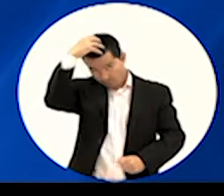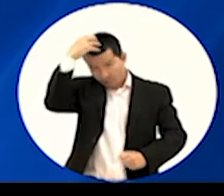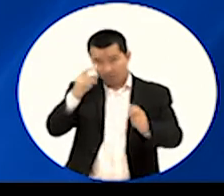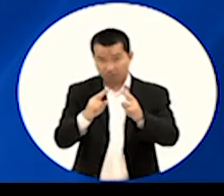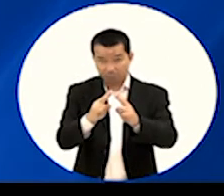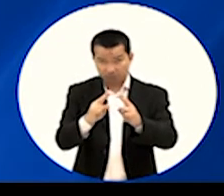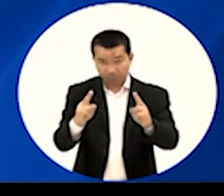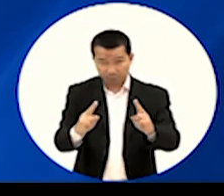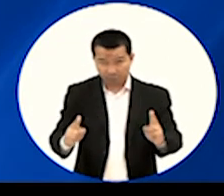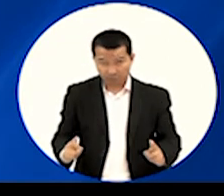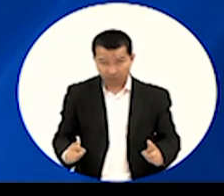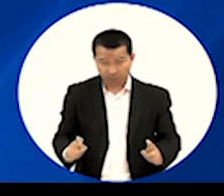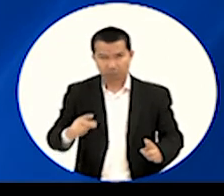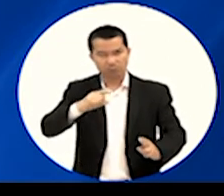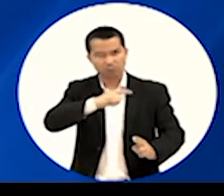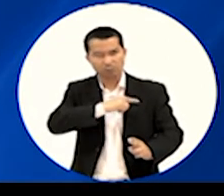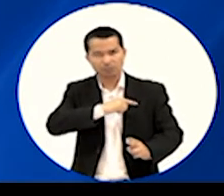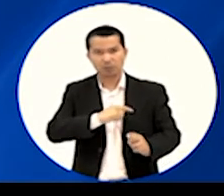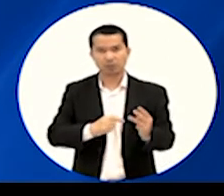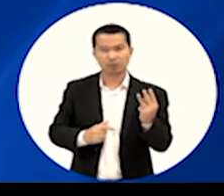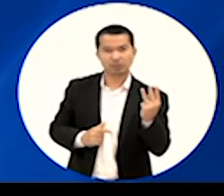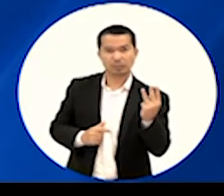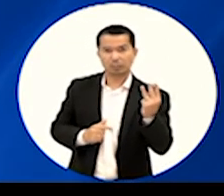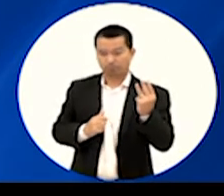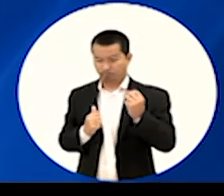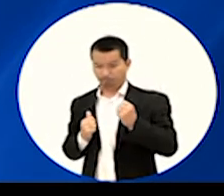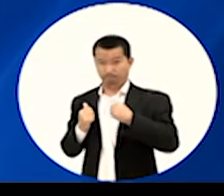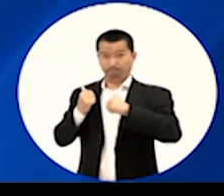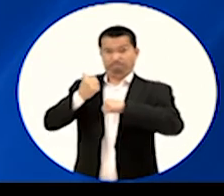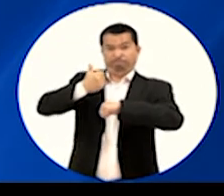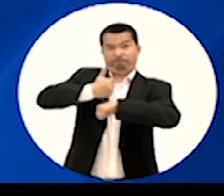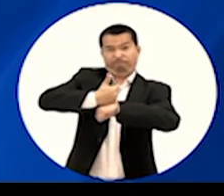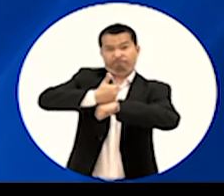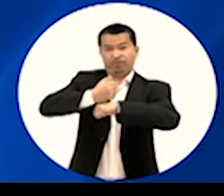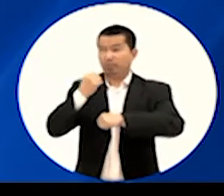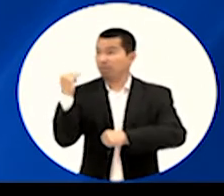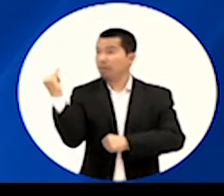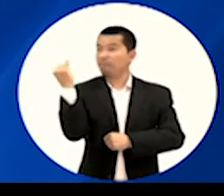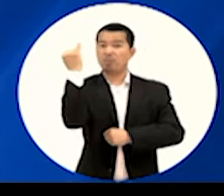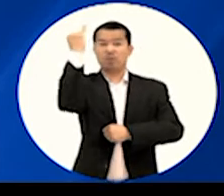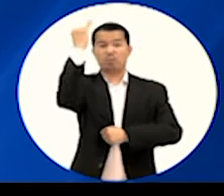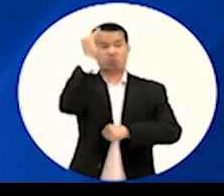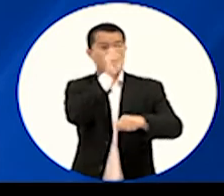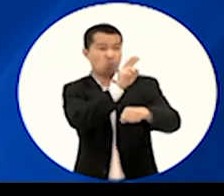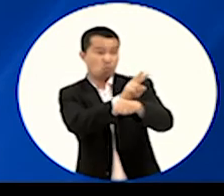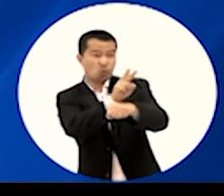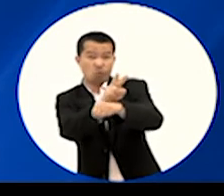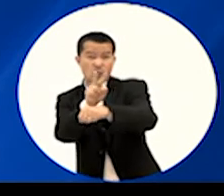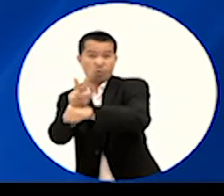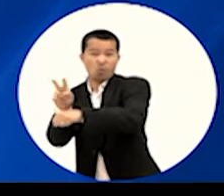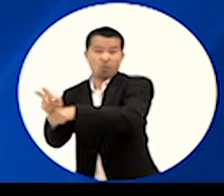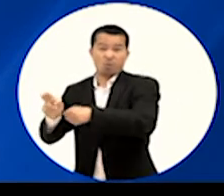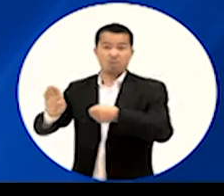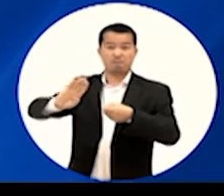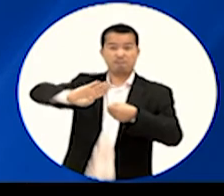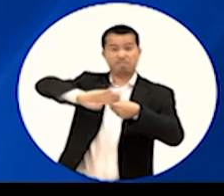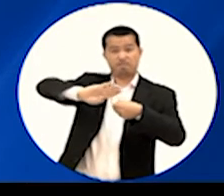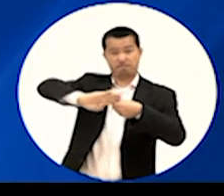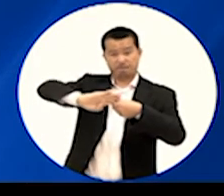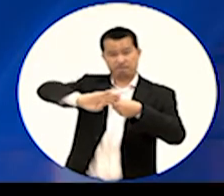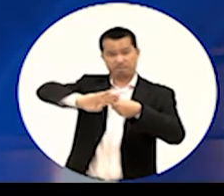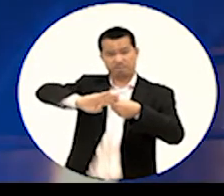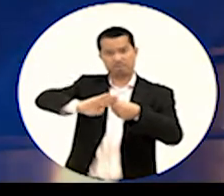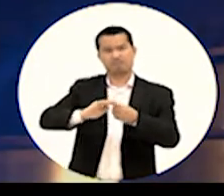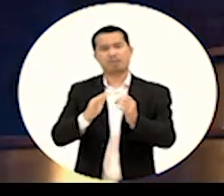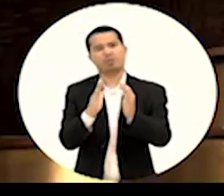então o rei Nabucodonosor colocou os 3 jovens em cargos ainda mais importantes na província